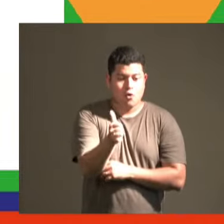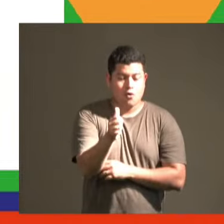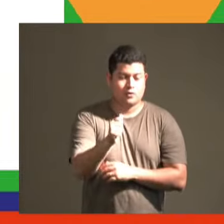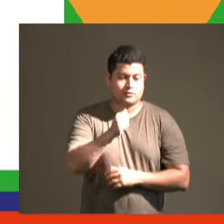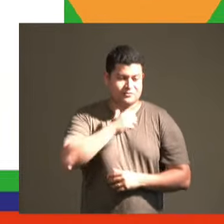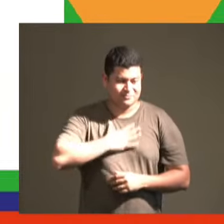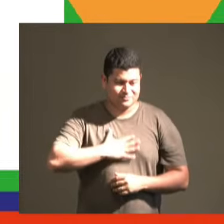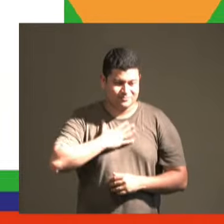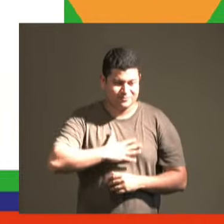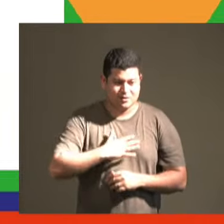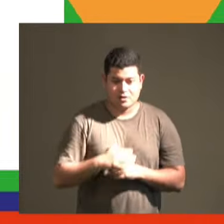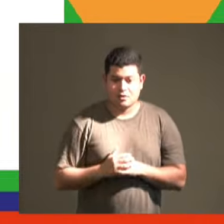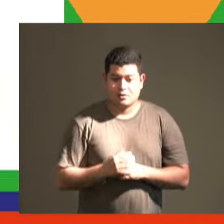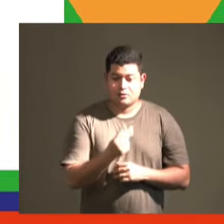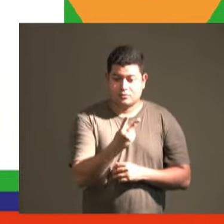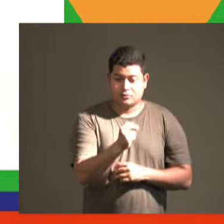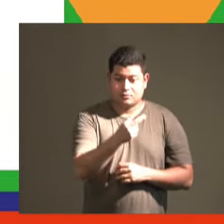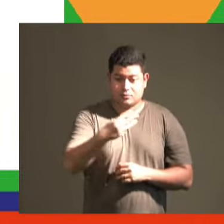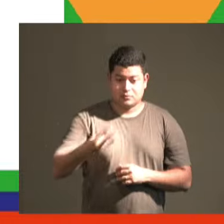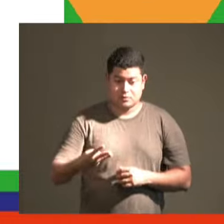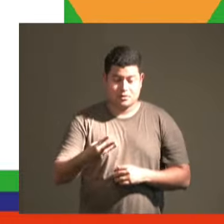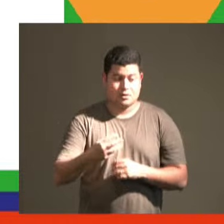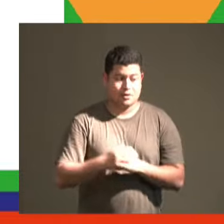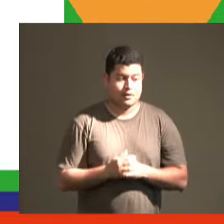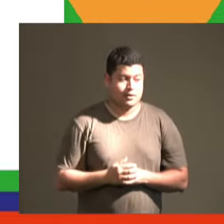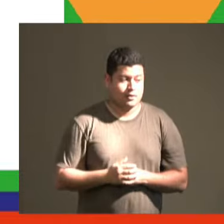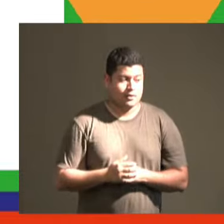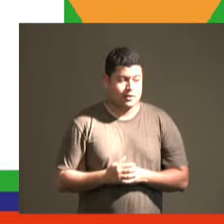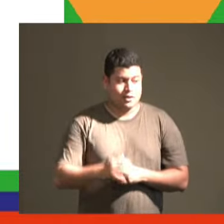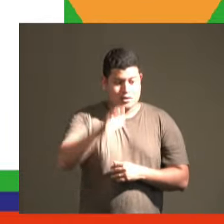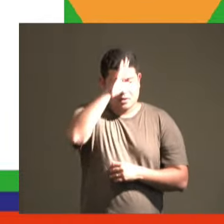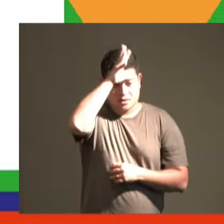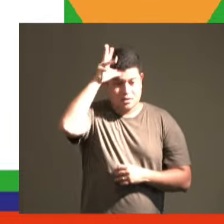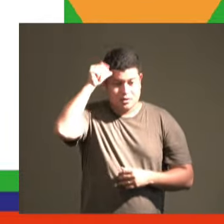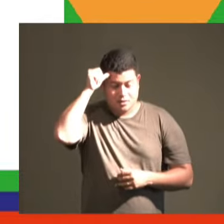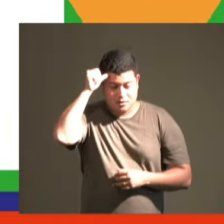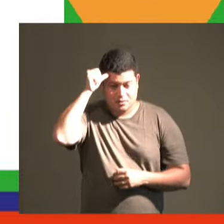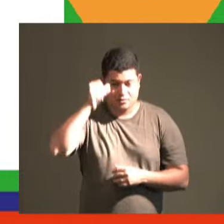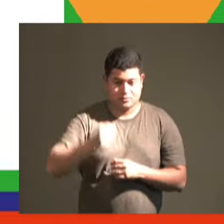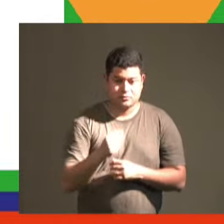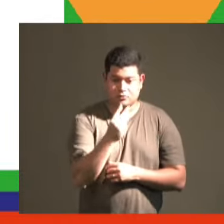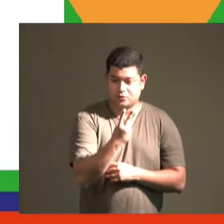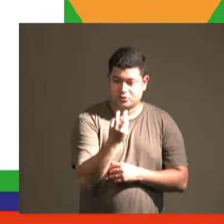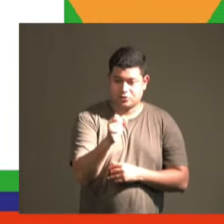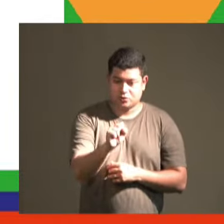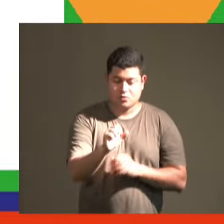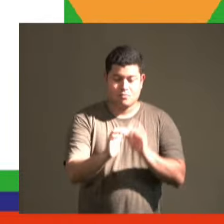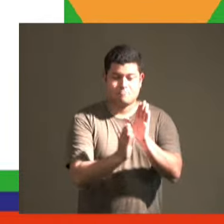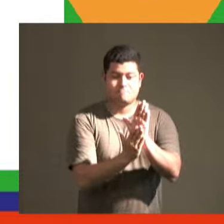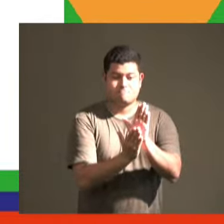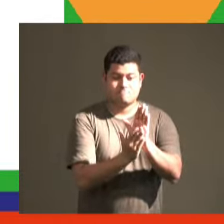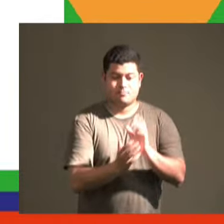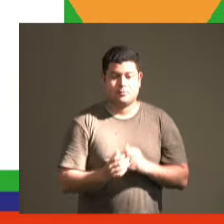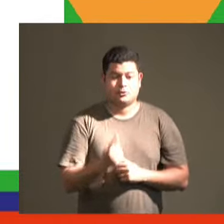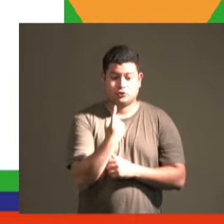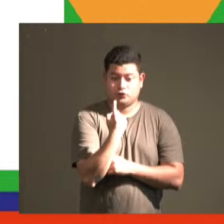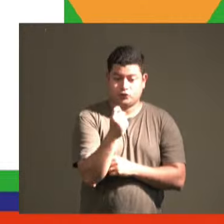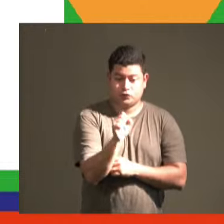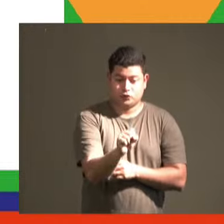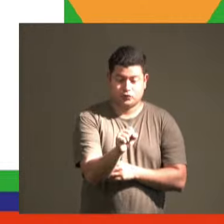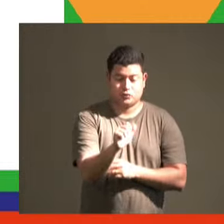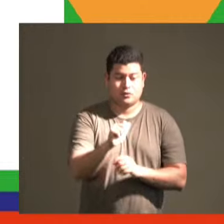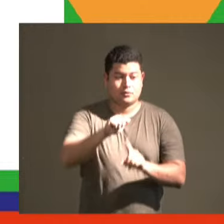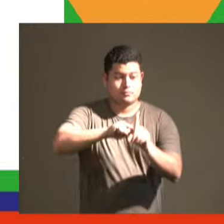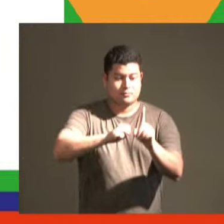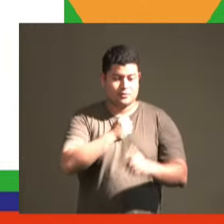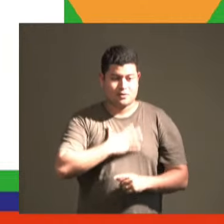de 2023, ocorreu em Campo Grande, no Mato Grosso, com 38 propostas. Em 18 de agosto de